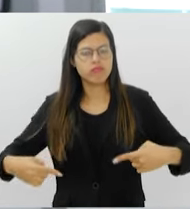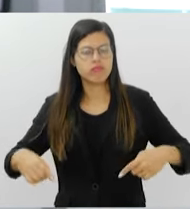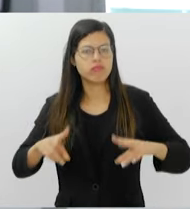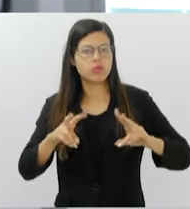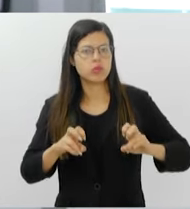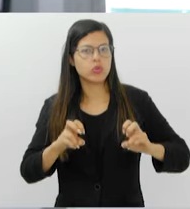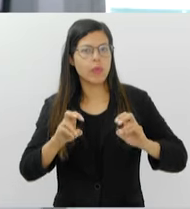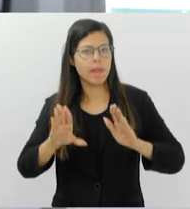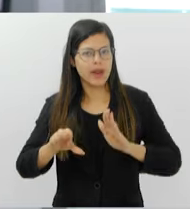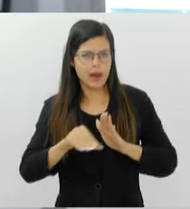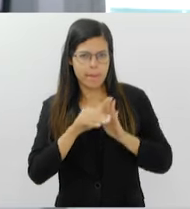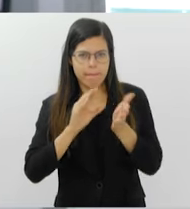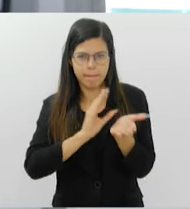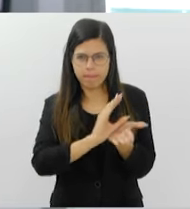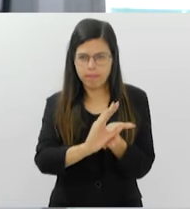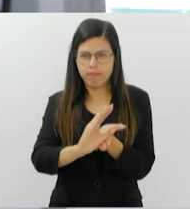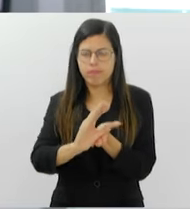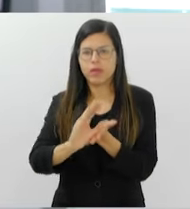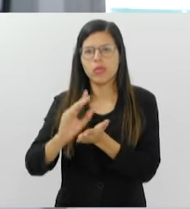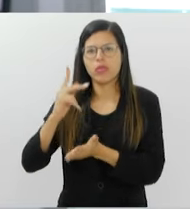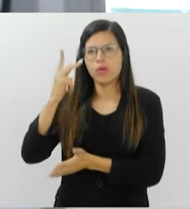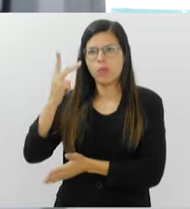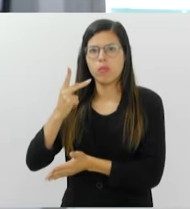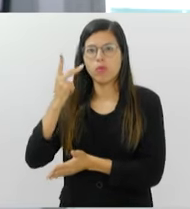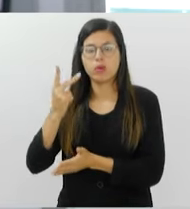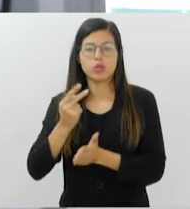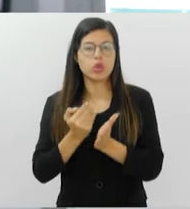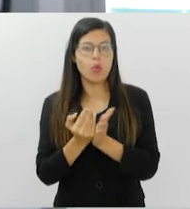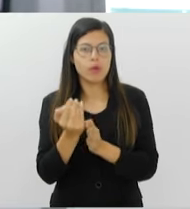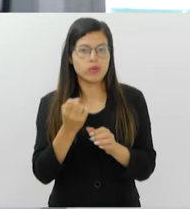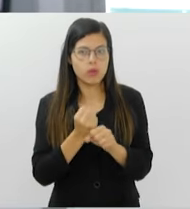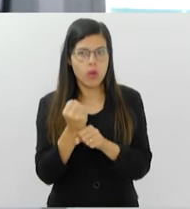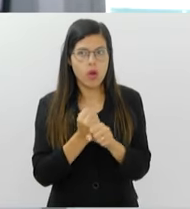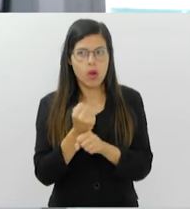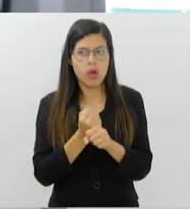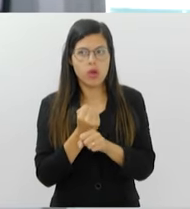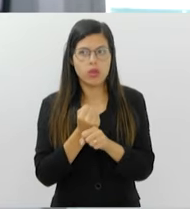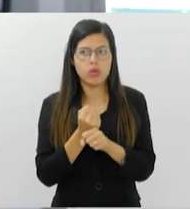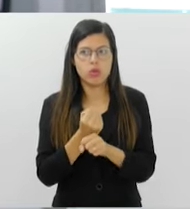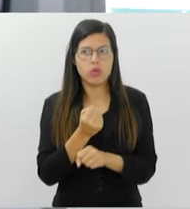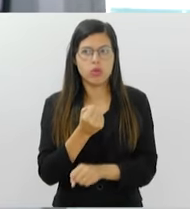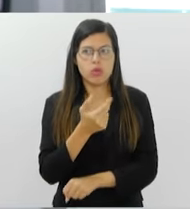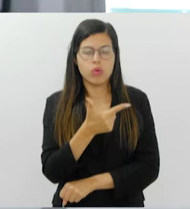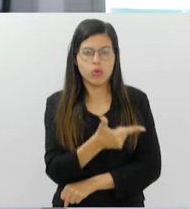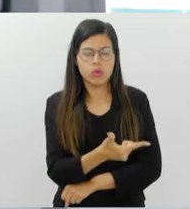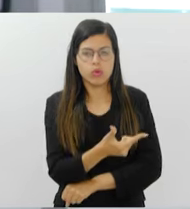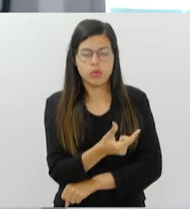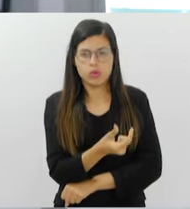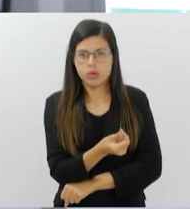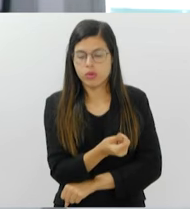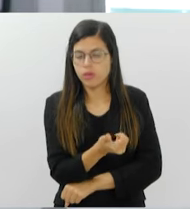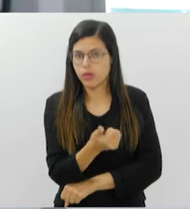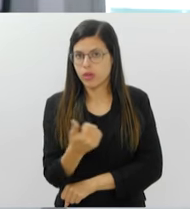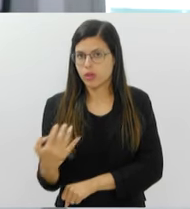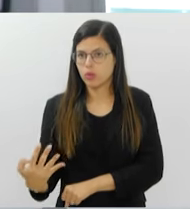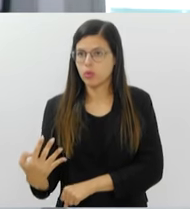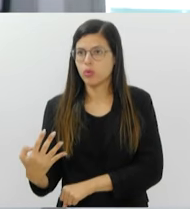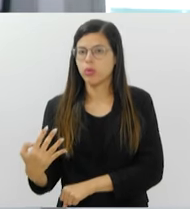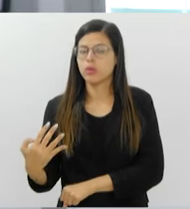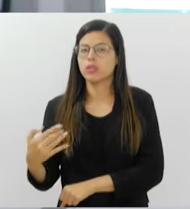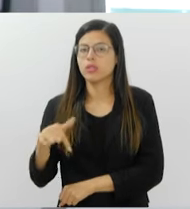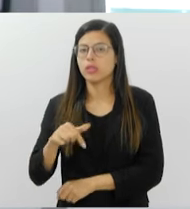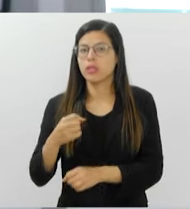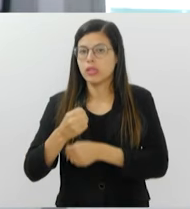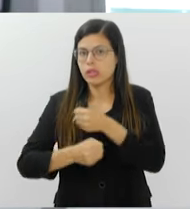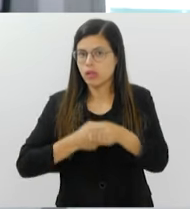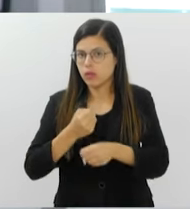parlamentares impositivas que passaram a vigorar em 2024 e a partir de 2025 têm características